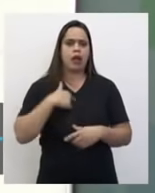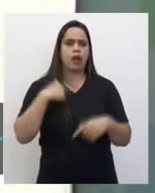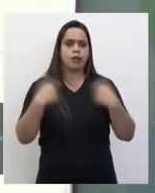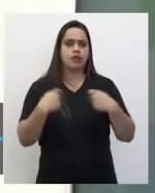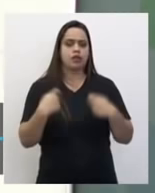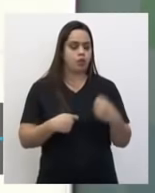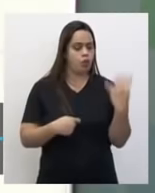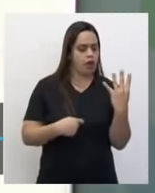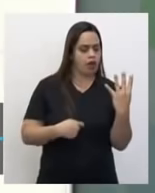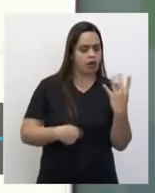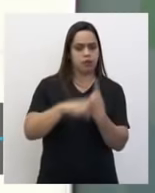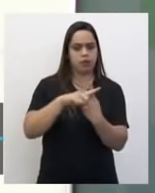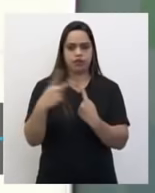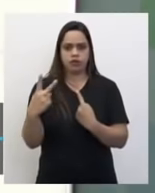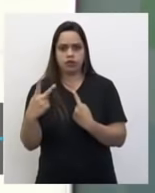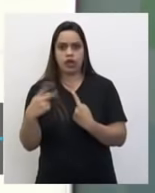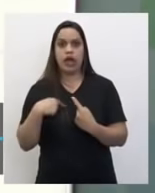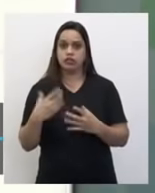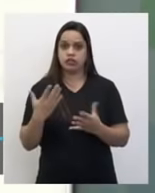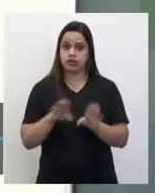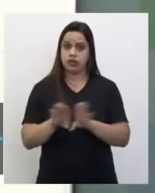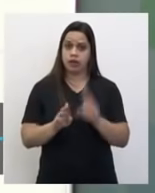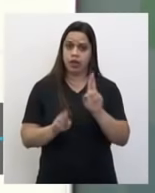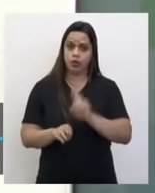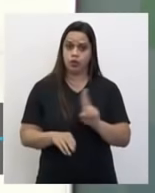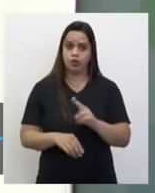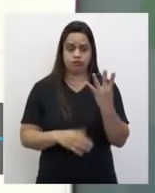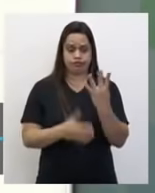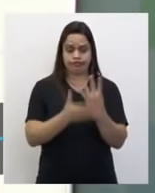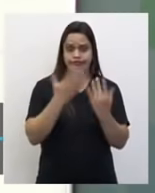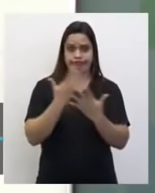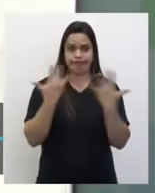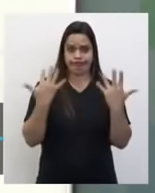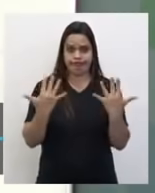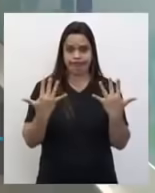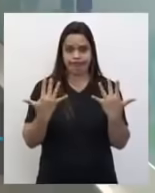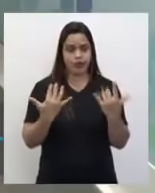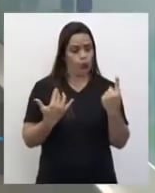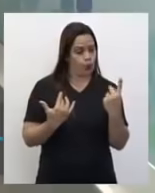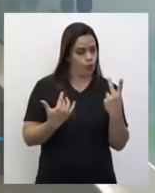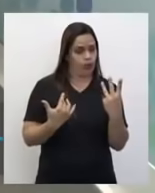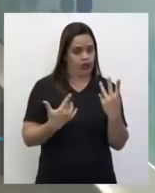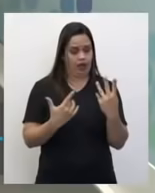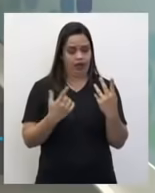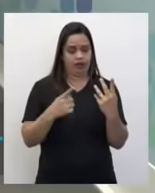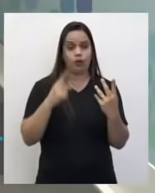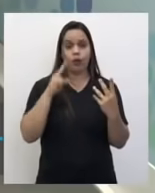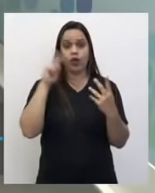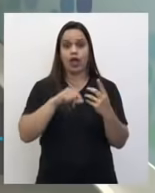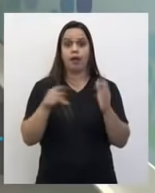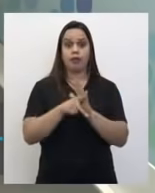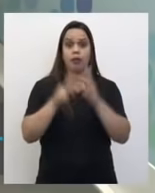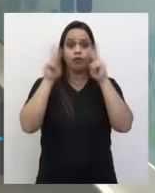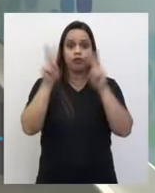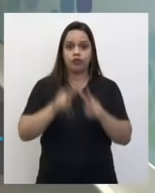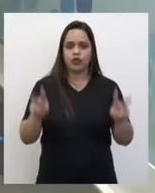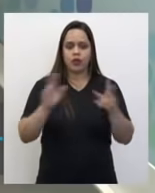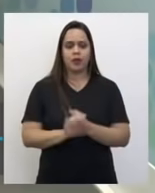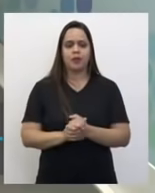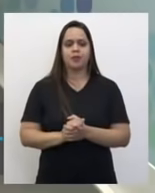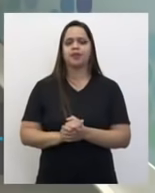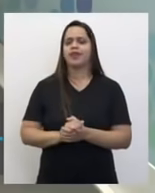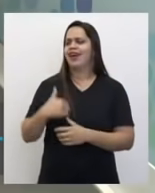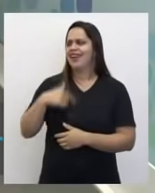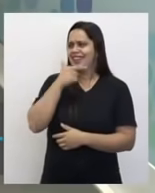mais do lá 1 2 3 4. É justamente esse agrupamento visual. Teve um dia numa aula que você